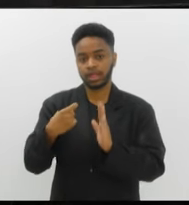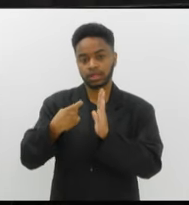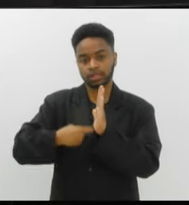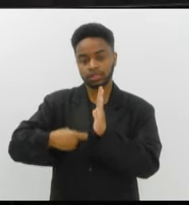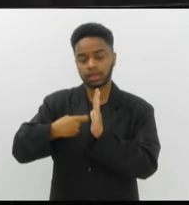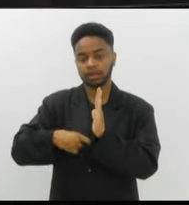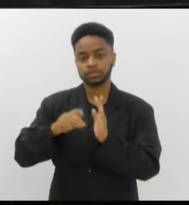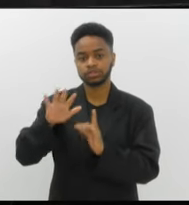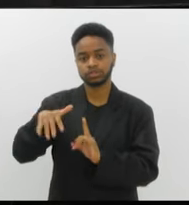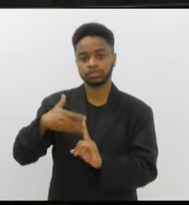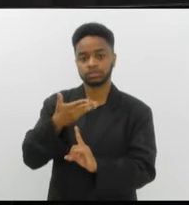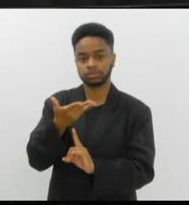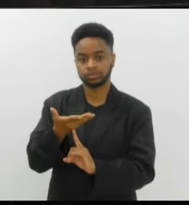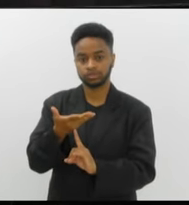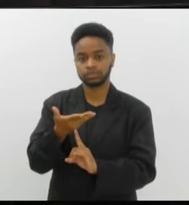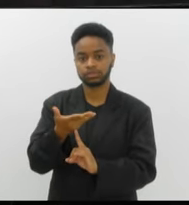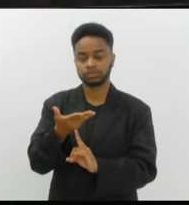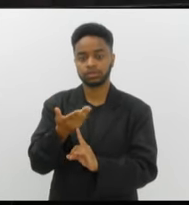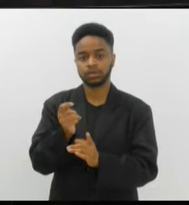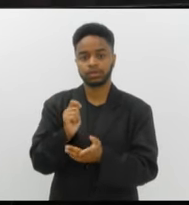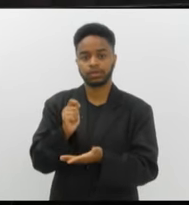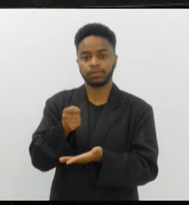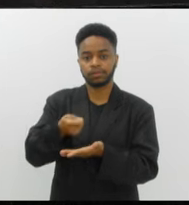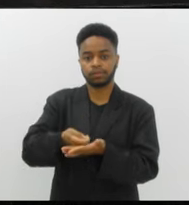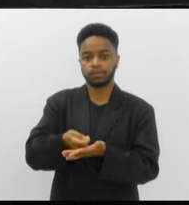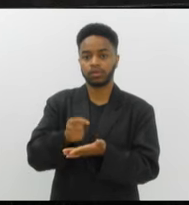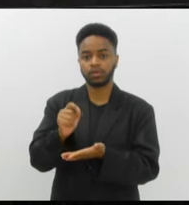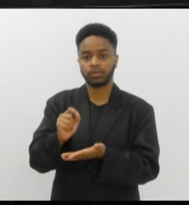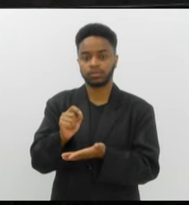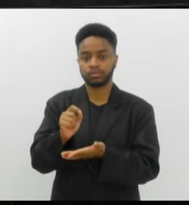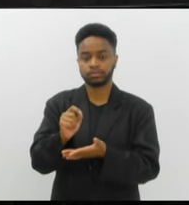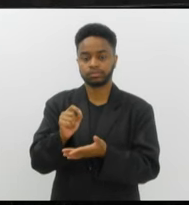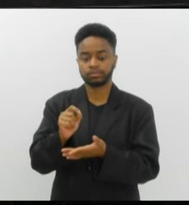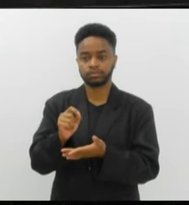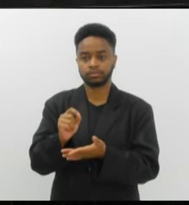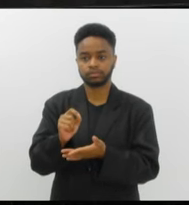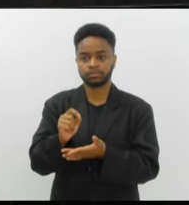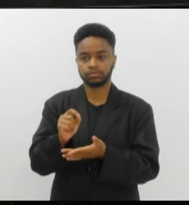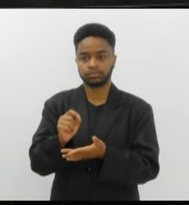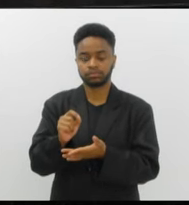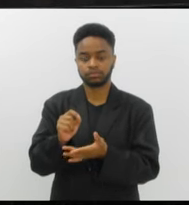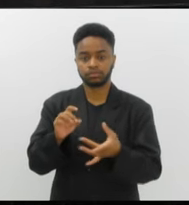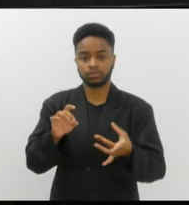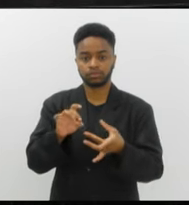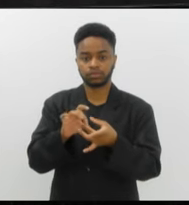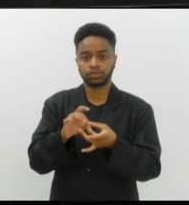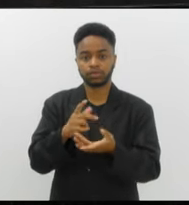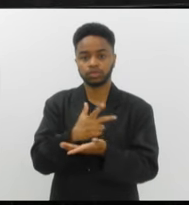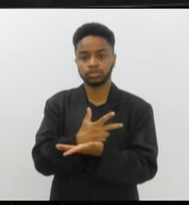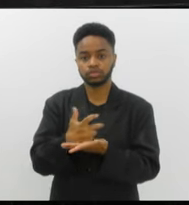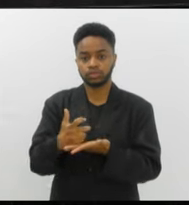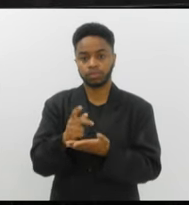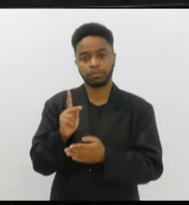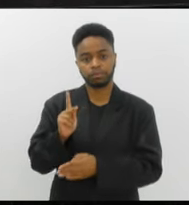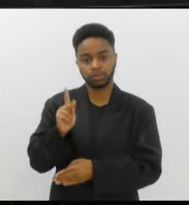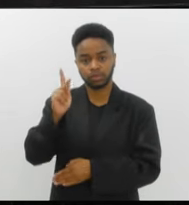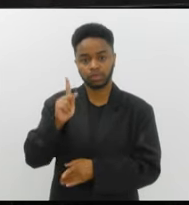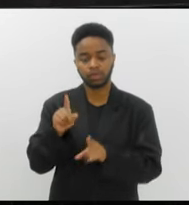ambiental para ser cobrada sobre a extração de petróleo e